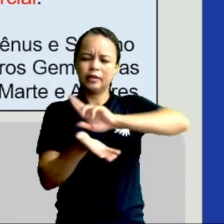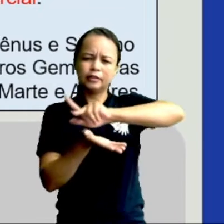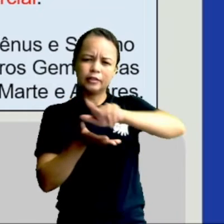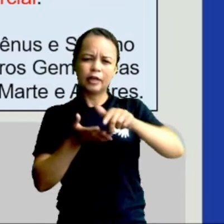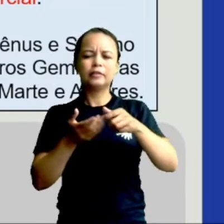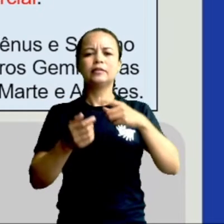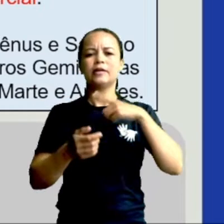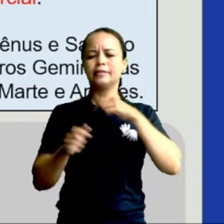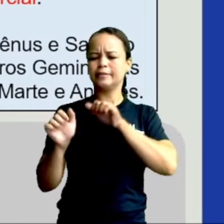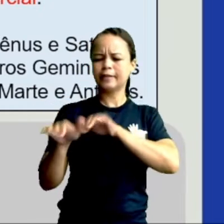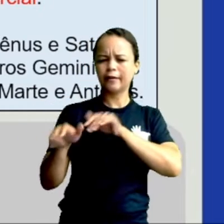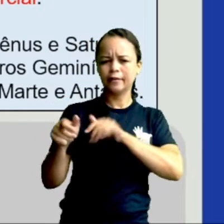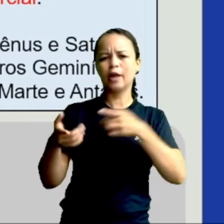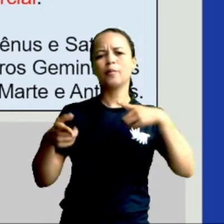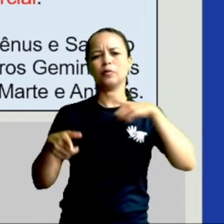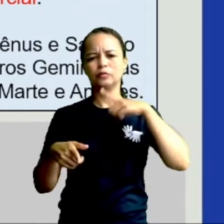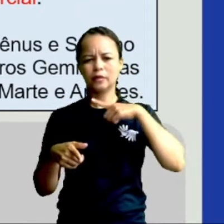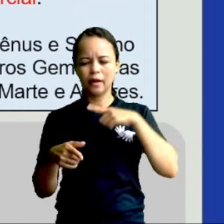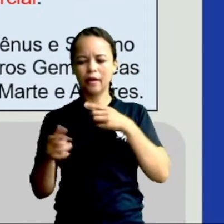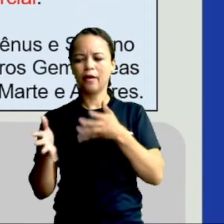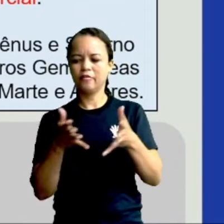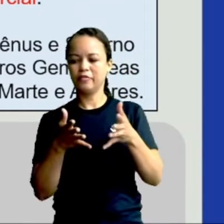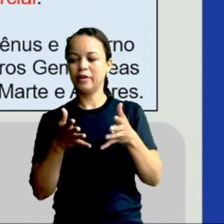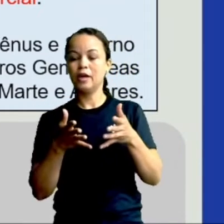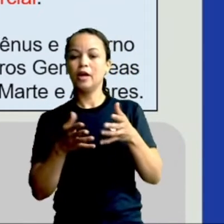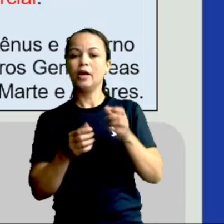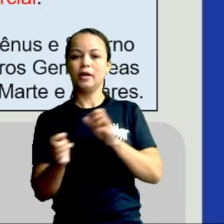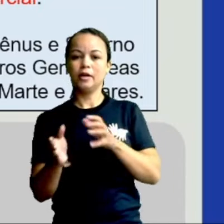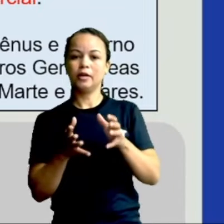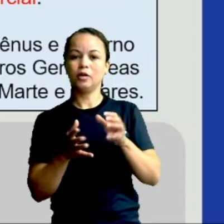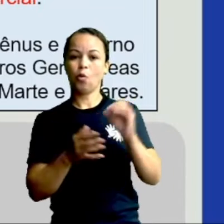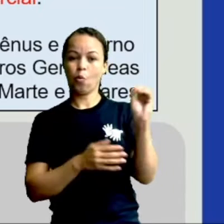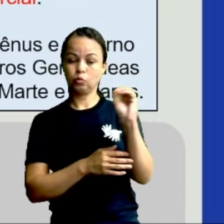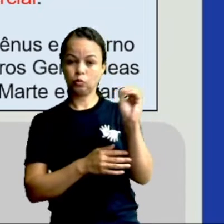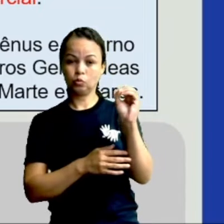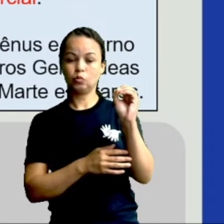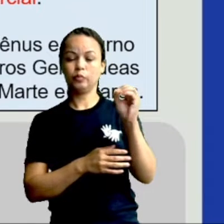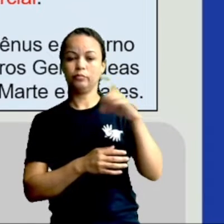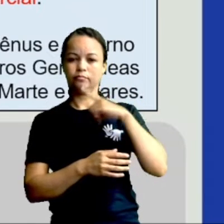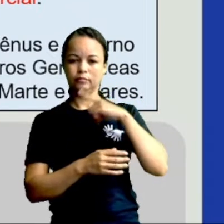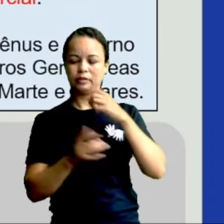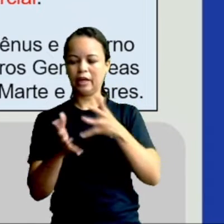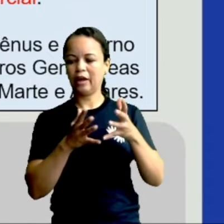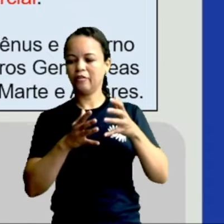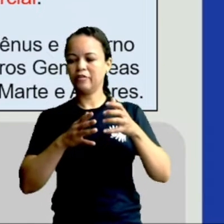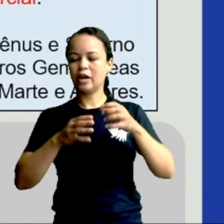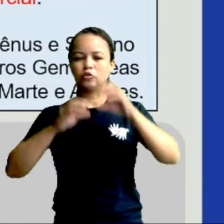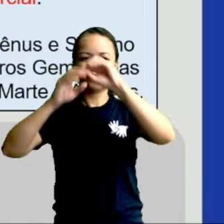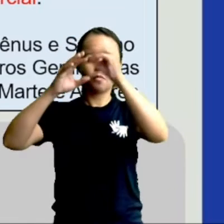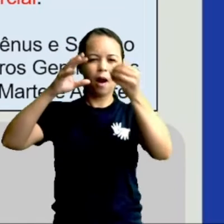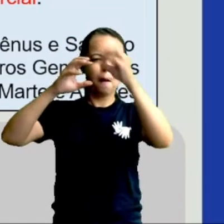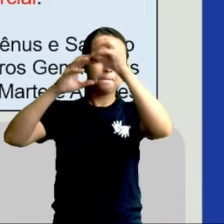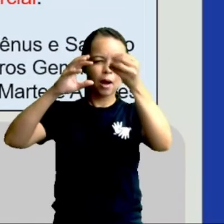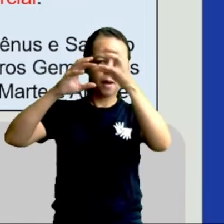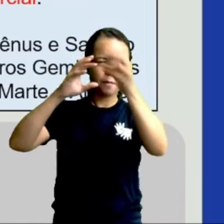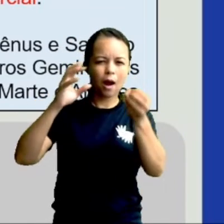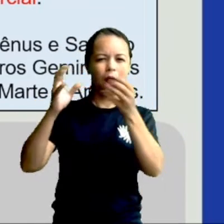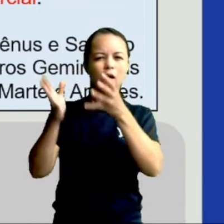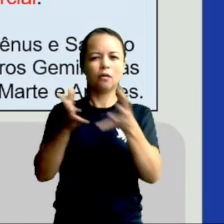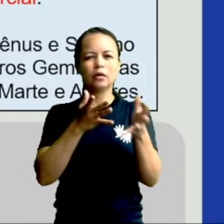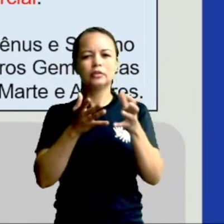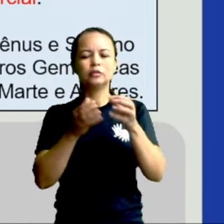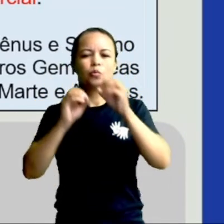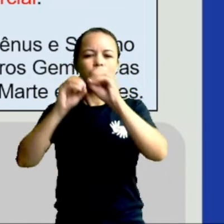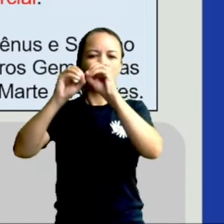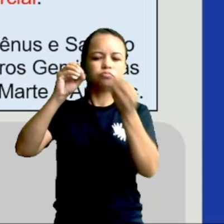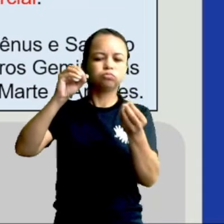uma conjunção. Em outubro teve a chuva de meteoros de Orionídeas. E em novembro, a chuva de meteoros